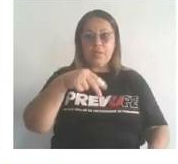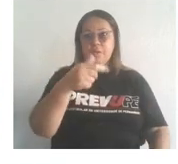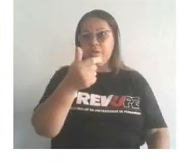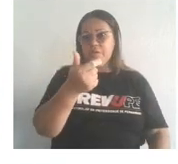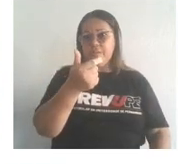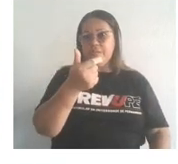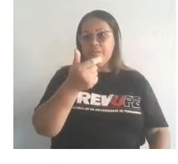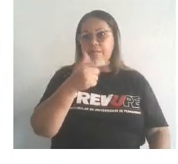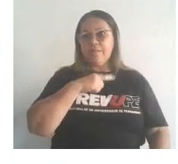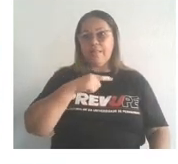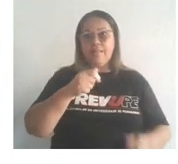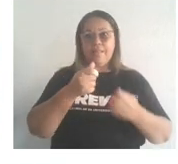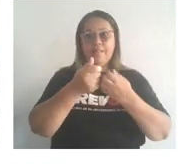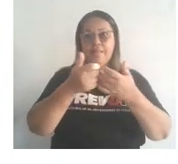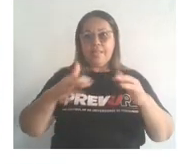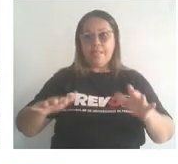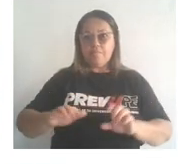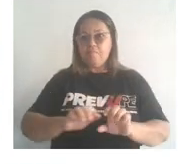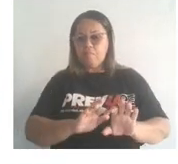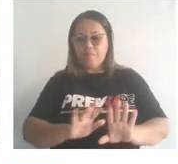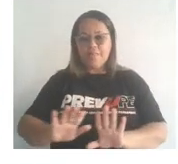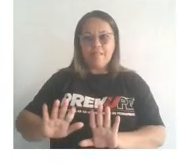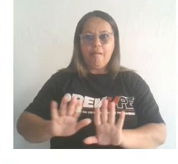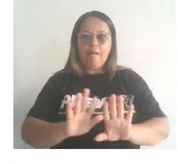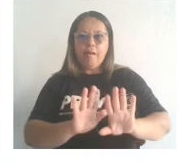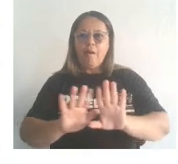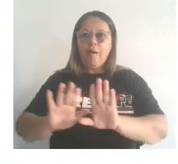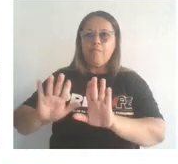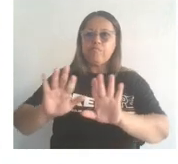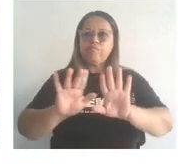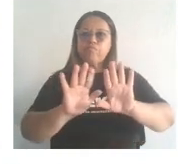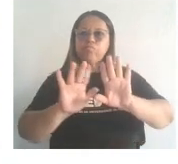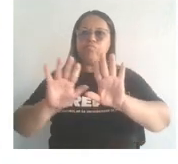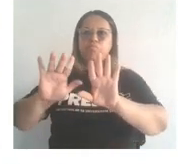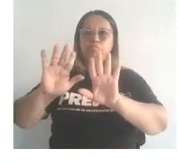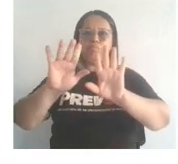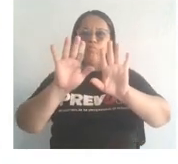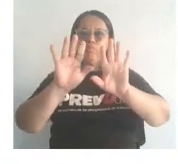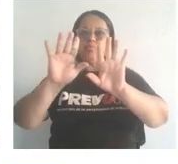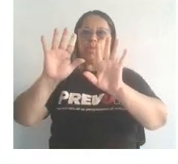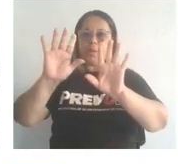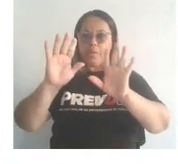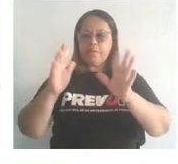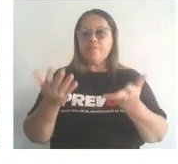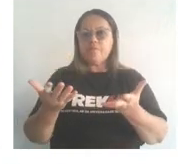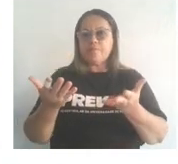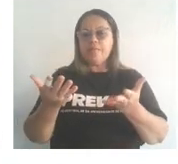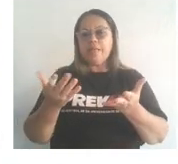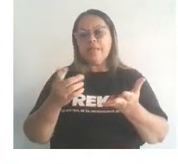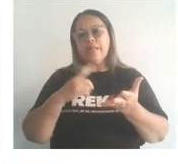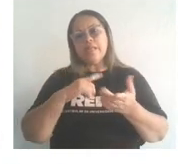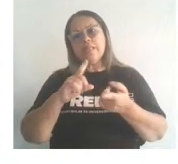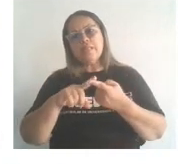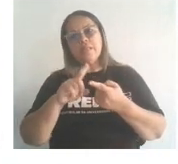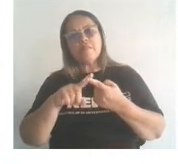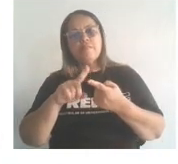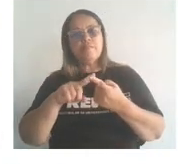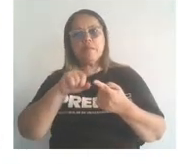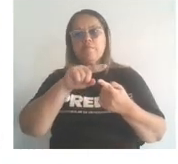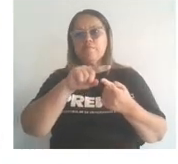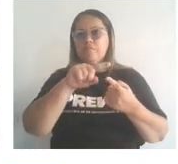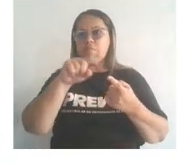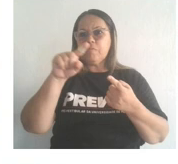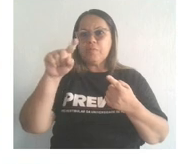saindo da natureza, né? Está sendo liberado aí, né? Esse nitrogênio na forma de gás, né? Em algum momento, pessoal, esse nitrogênio